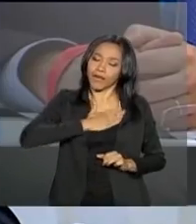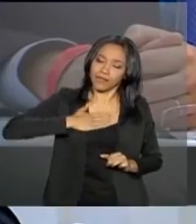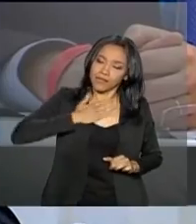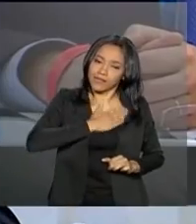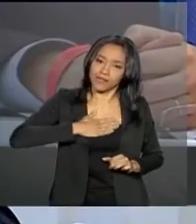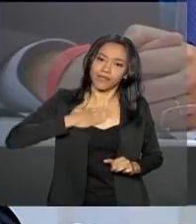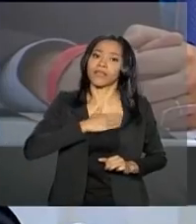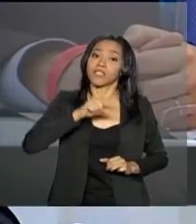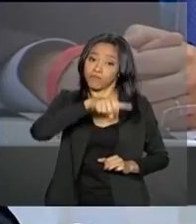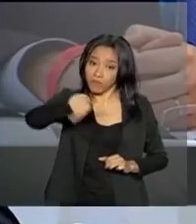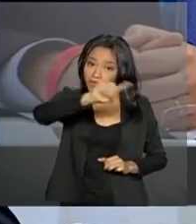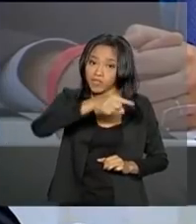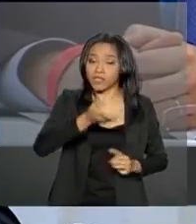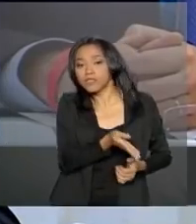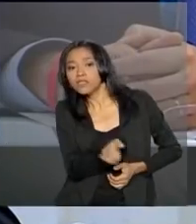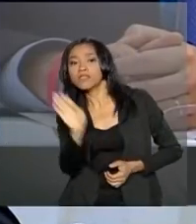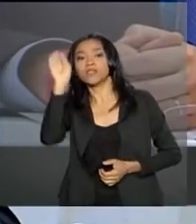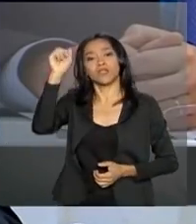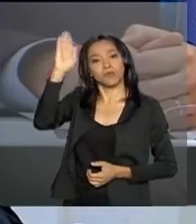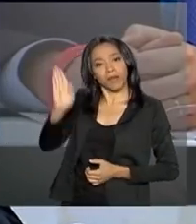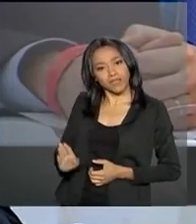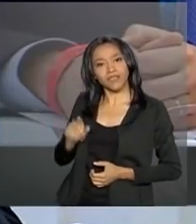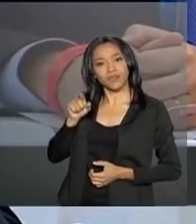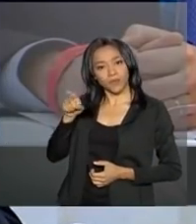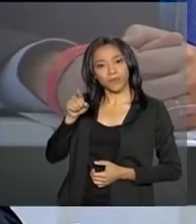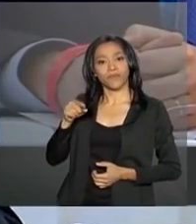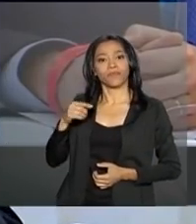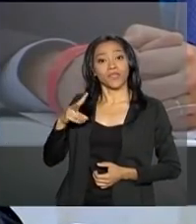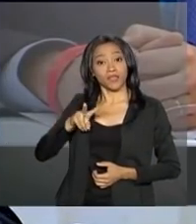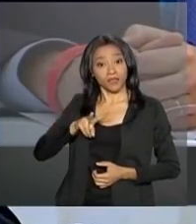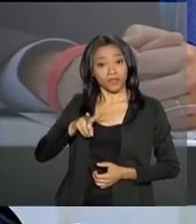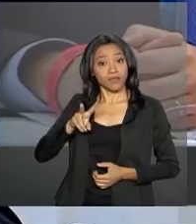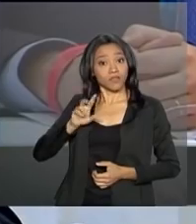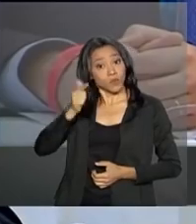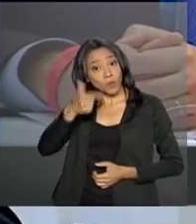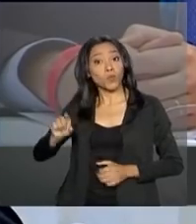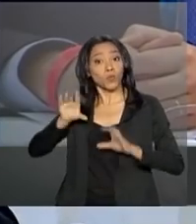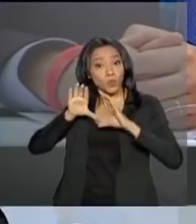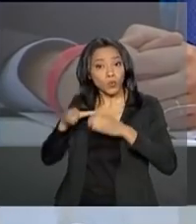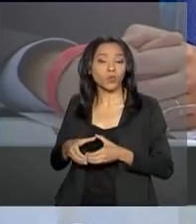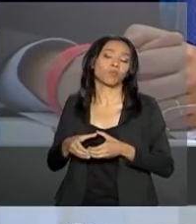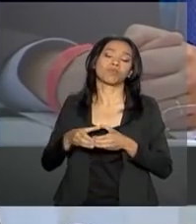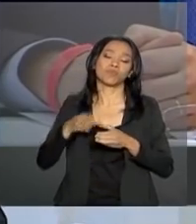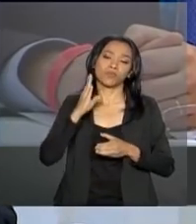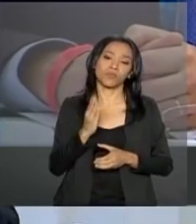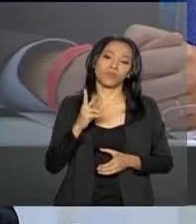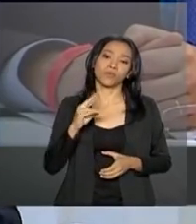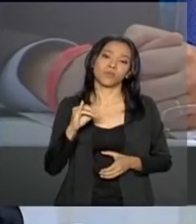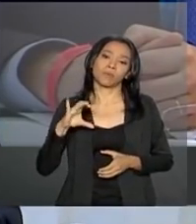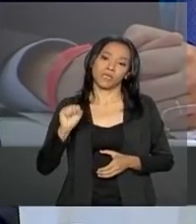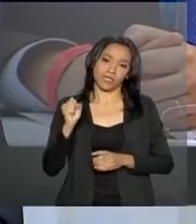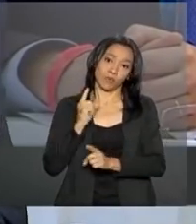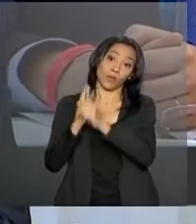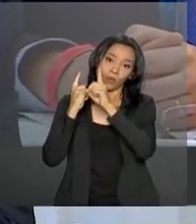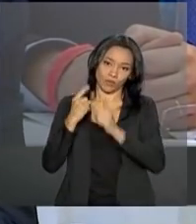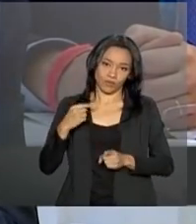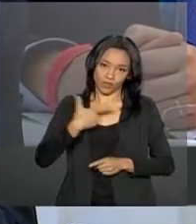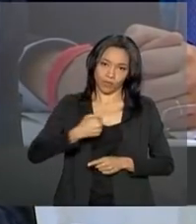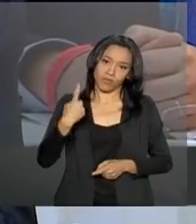recebê-los no brasil no próximo ano por ocasião da o do brics por fim que lhe permitem